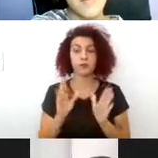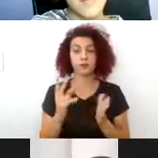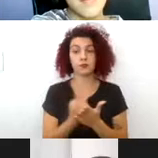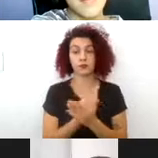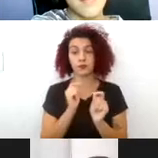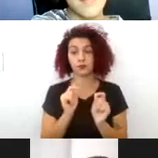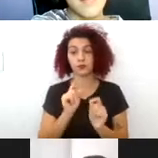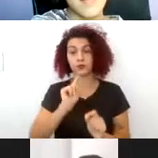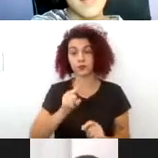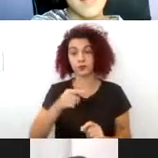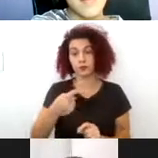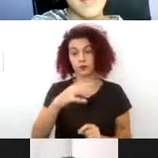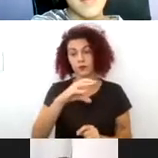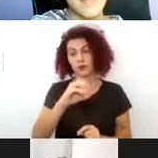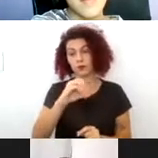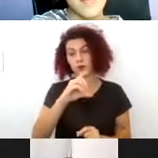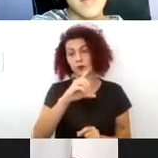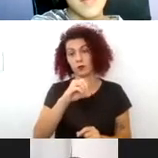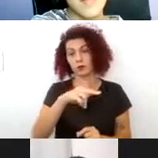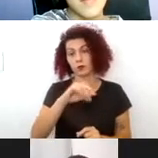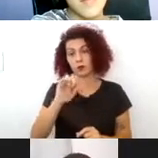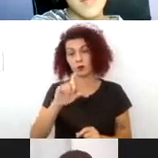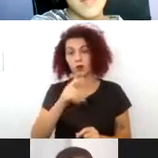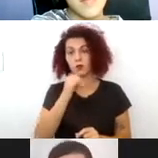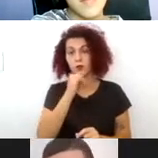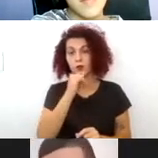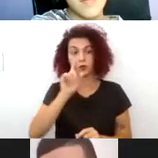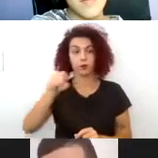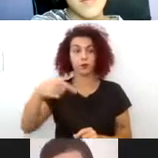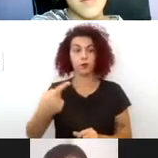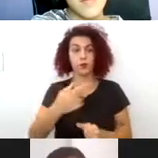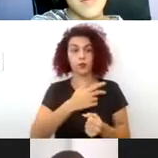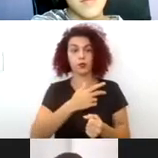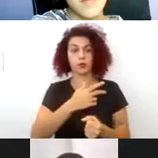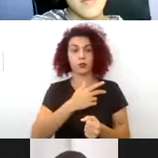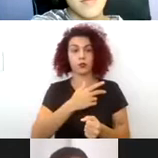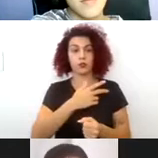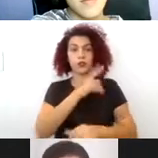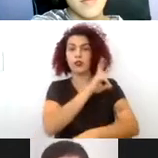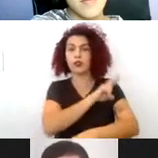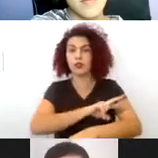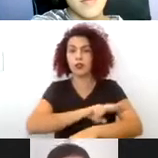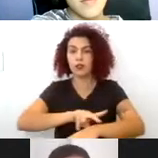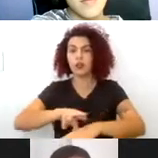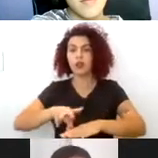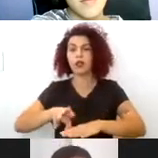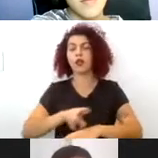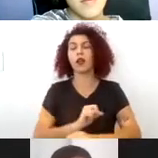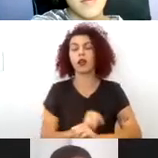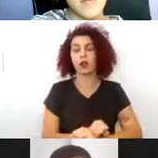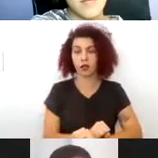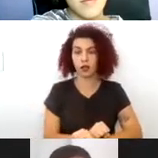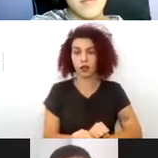pós-colonial quantidade pós-colonial a gente fala de pós-racial quando a gente fala e eu falo de posse humanidade por exemplo